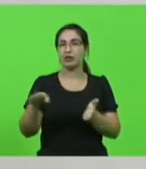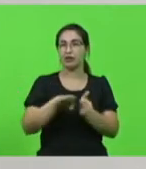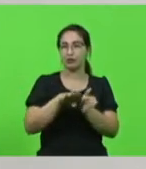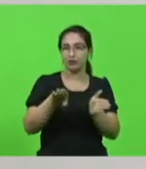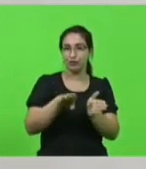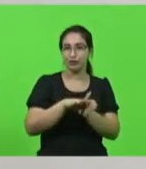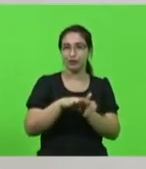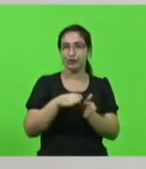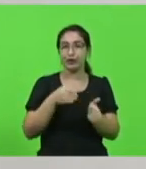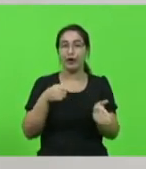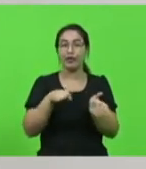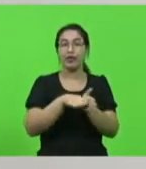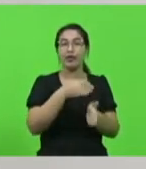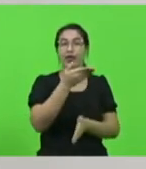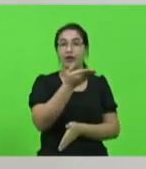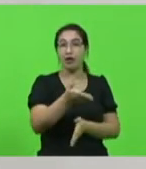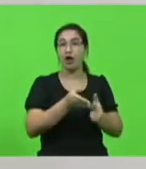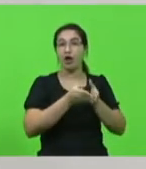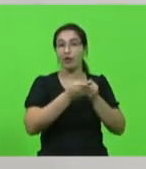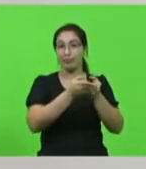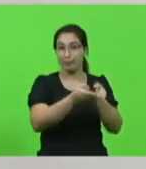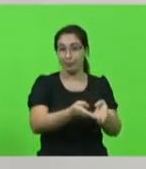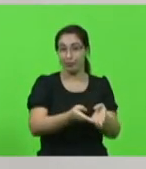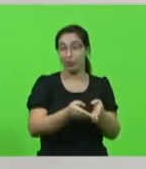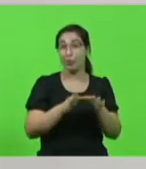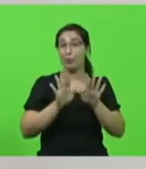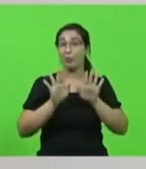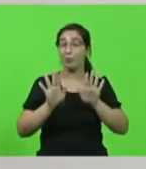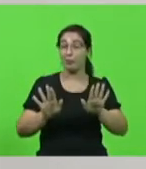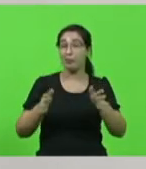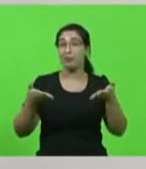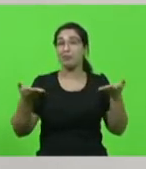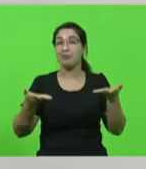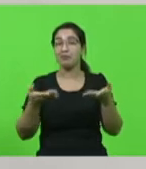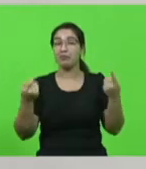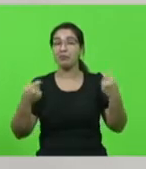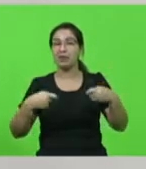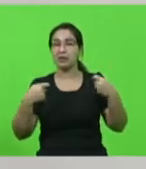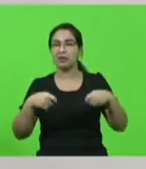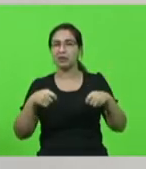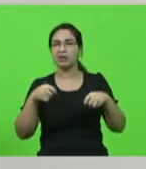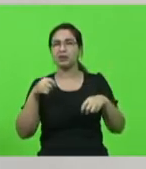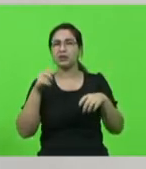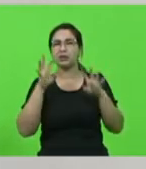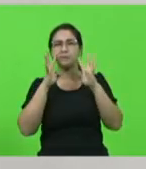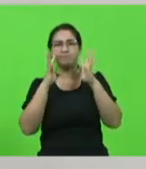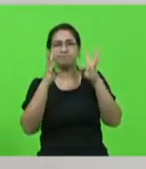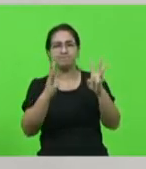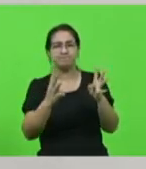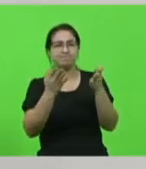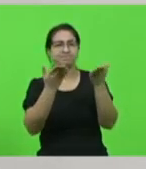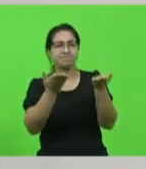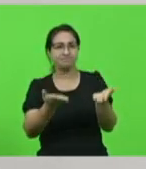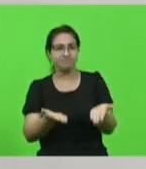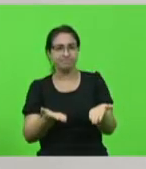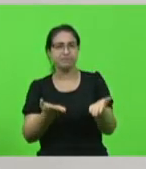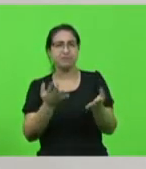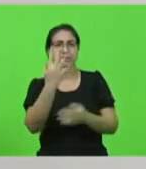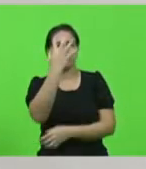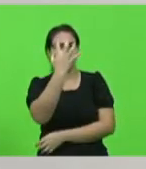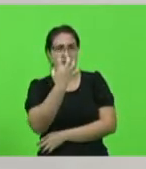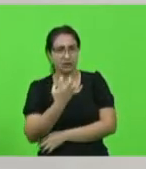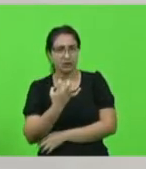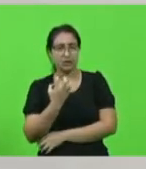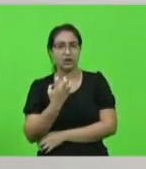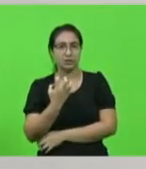Porto de São Francisco do Sul. Porém, é hora de a gente começar a encarar o agronegócio do Estado de Santa Catarina de forma mais séria.